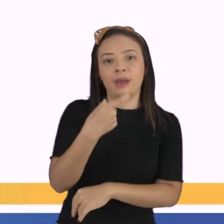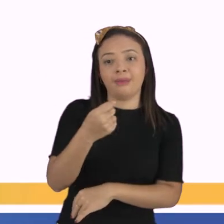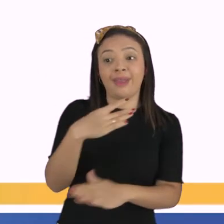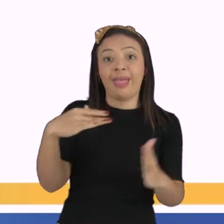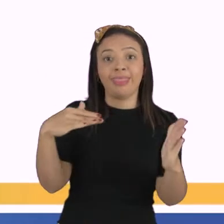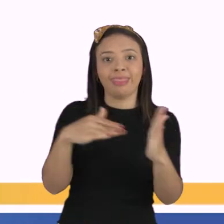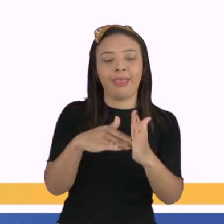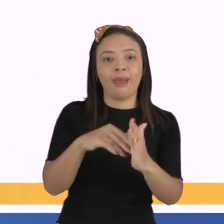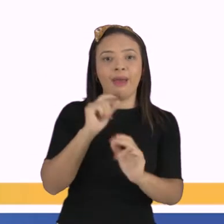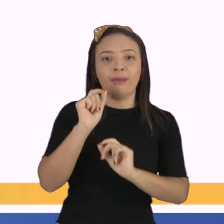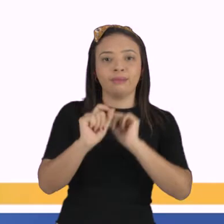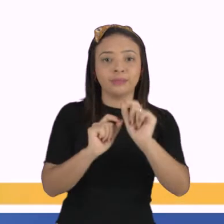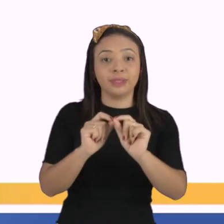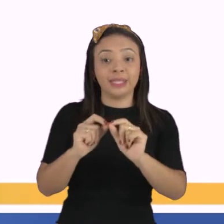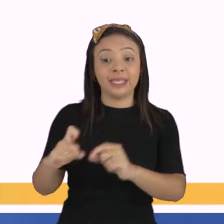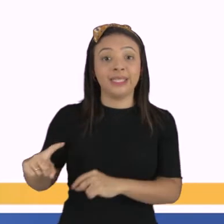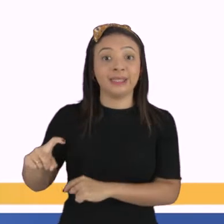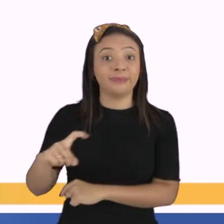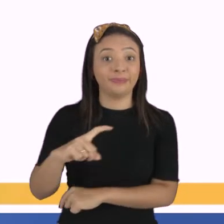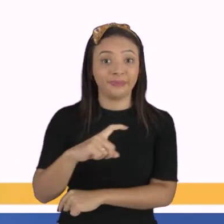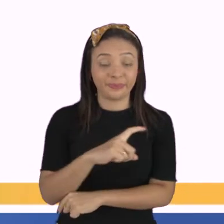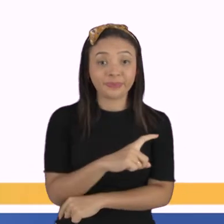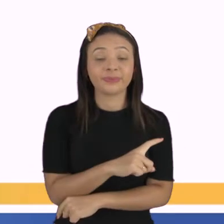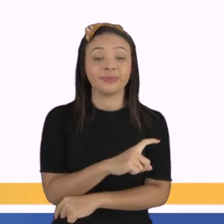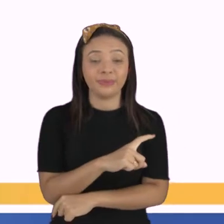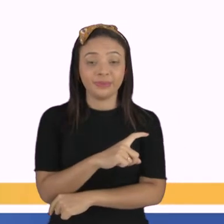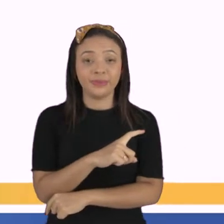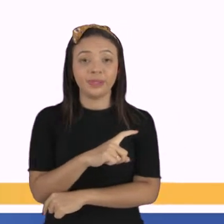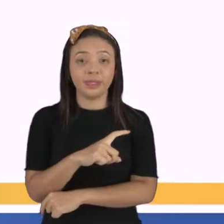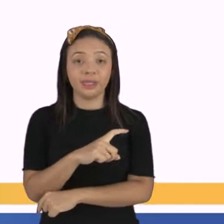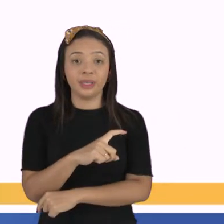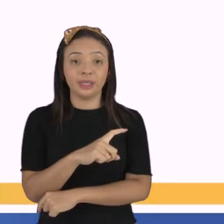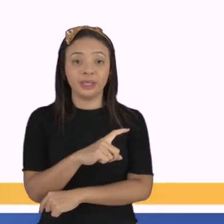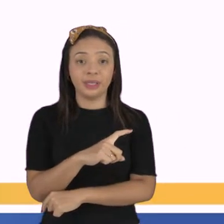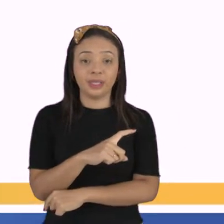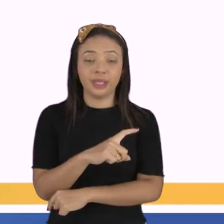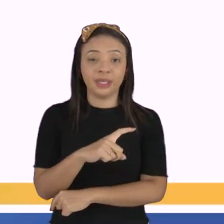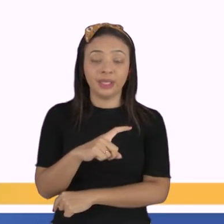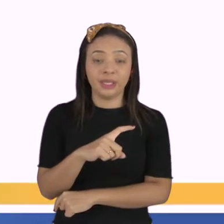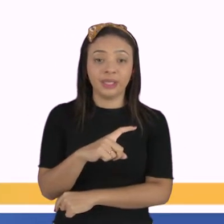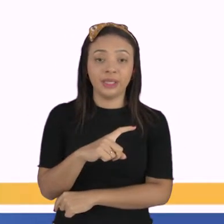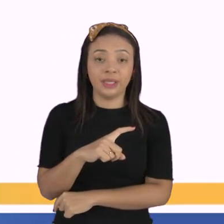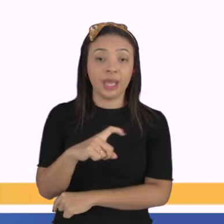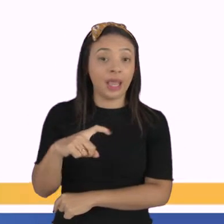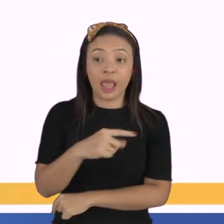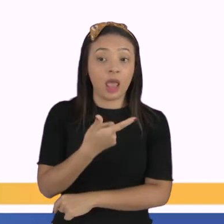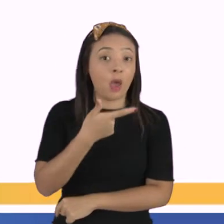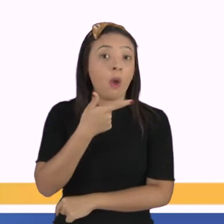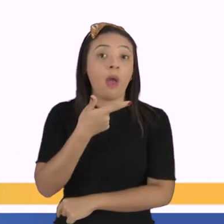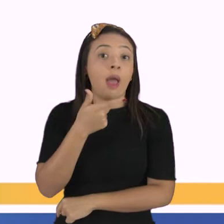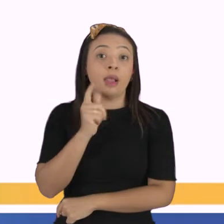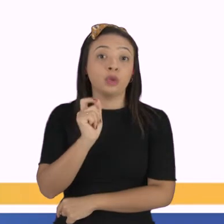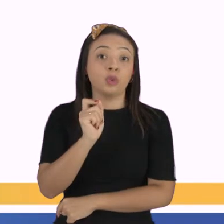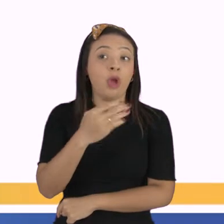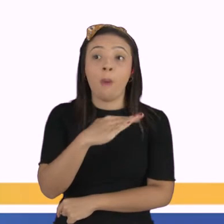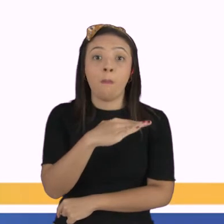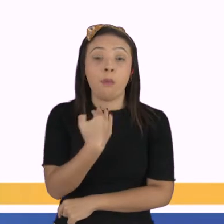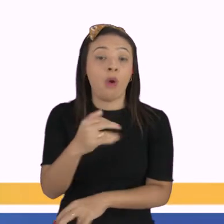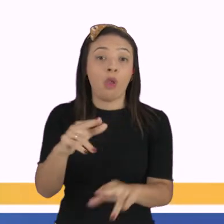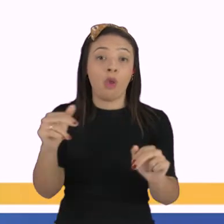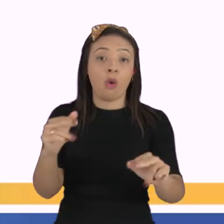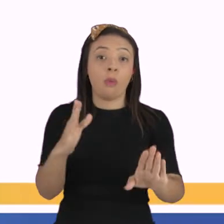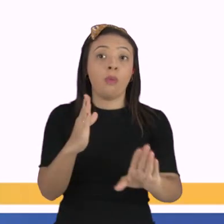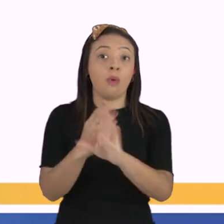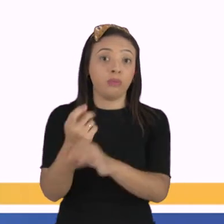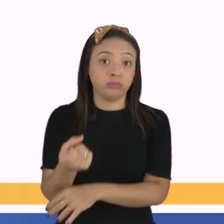Até que chega um ponto que essas bactérias, elas não são capazes de morrer, elas não morrem devido ao uso